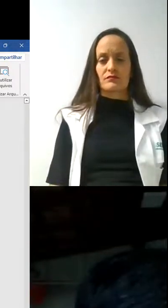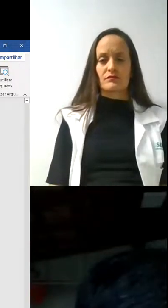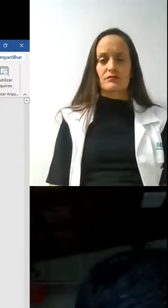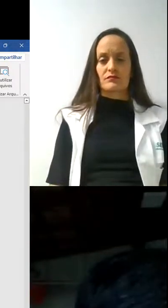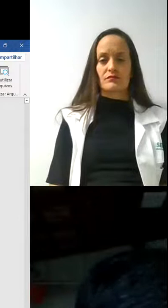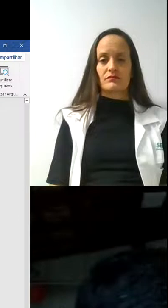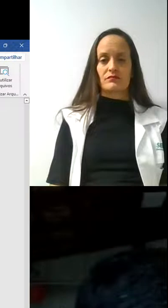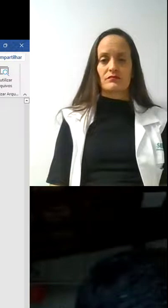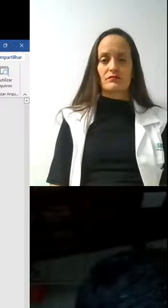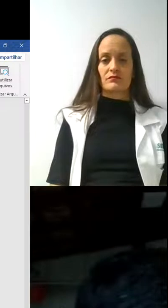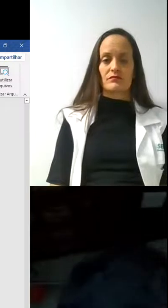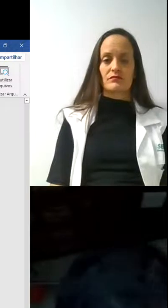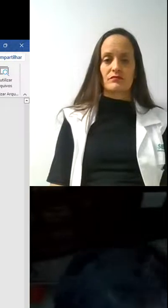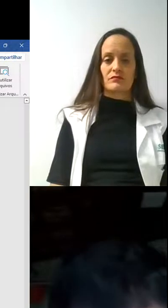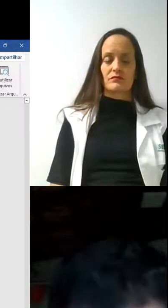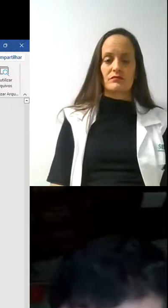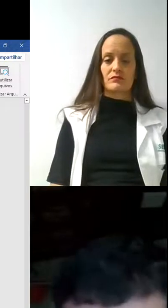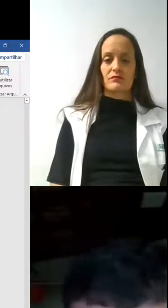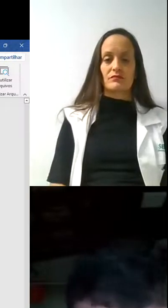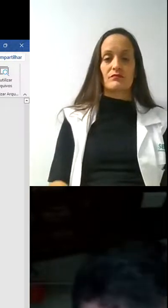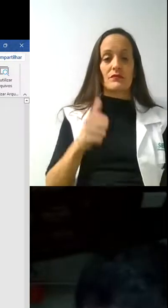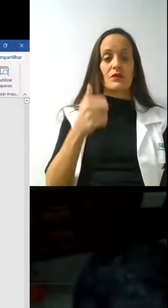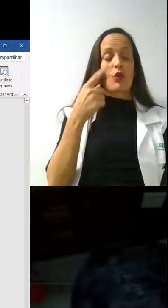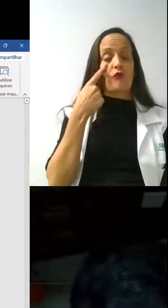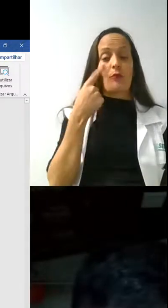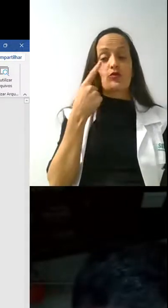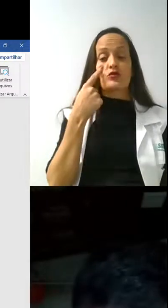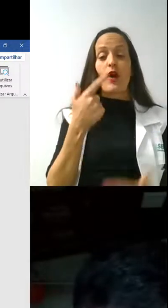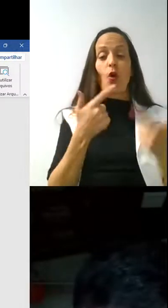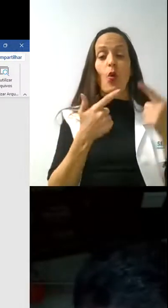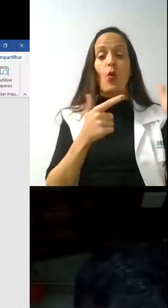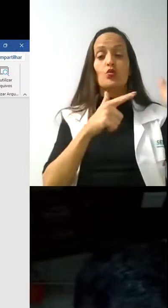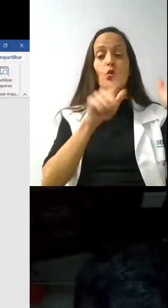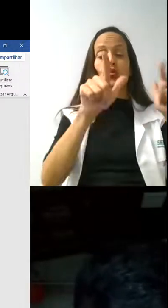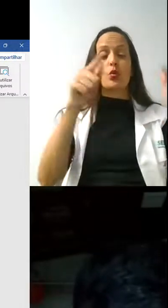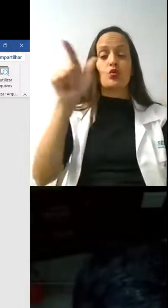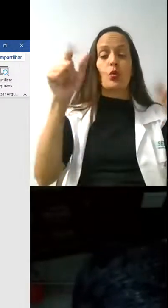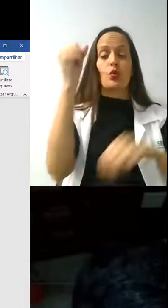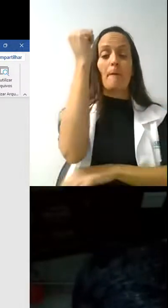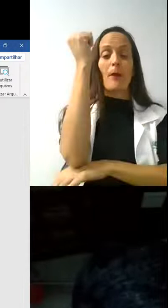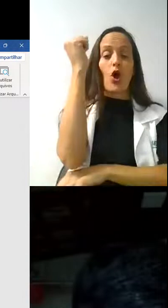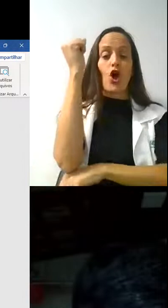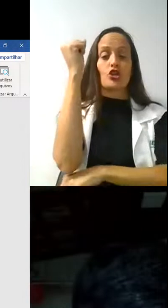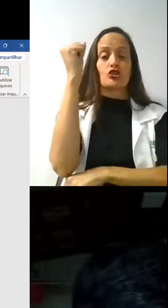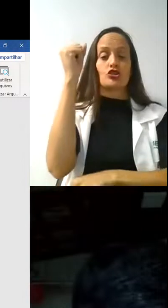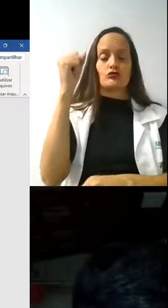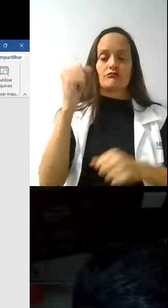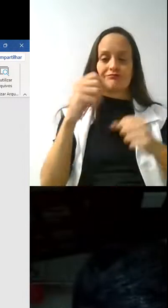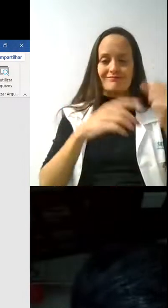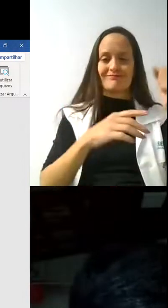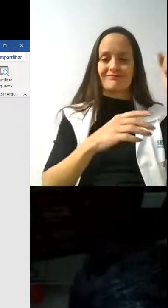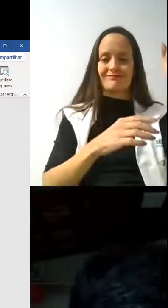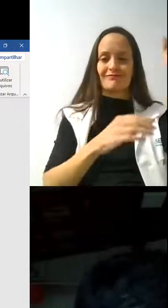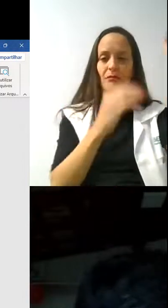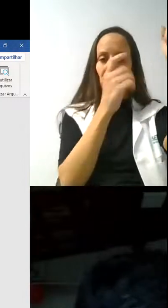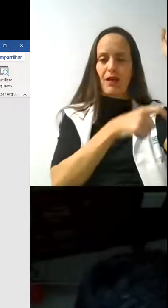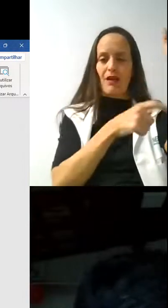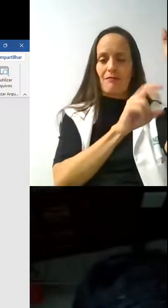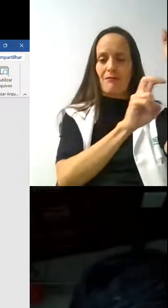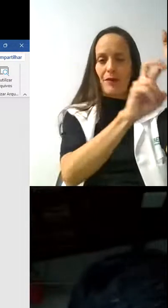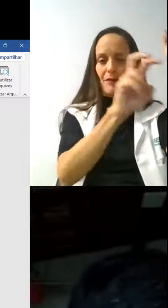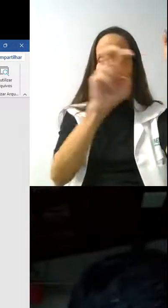Tranquilo. Então, vamos identificar os outros postes. O poste 5, por exemplo, como é que vai ser o código dele? Primeiro, vai ter o